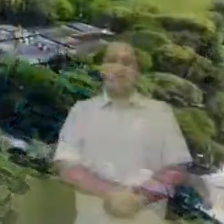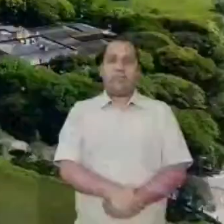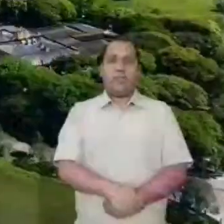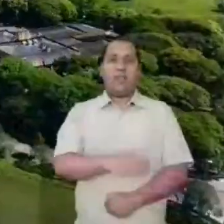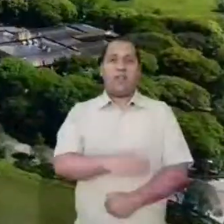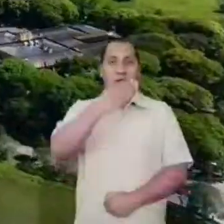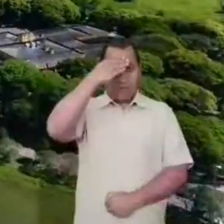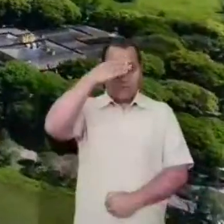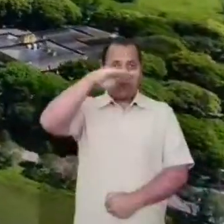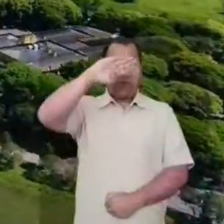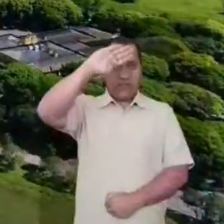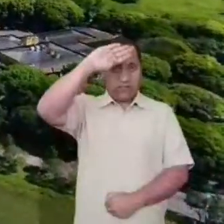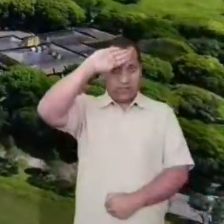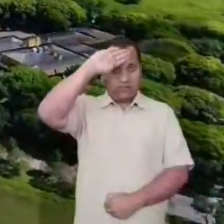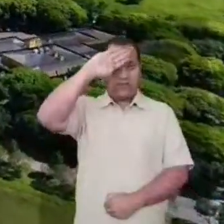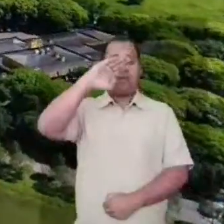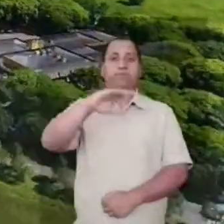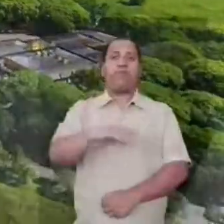Uruguaiana